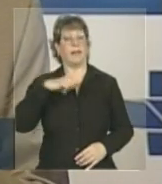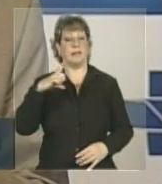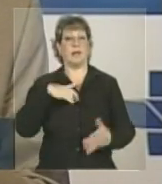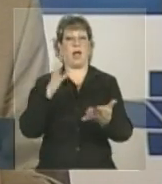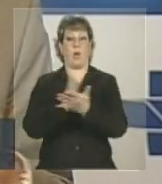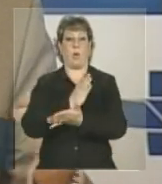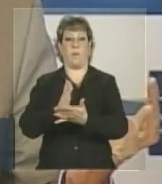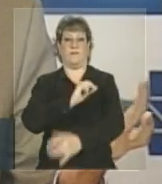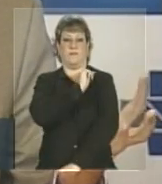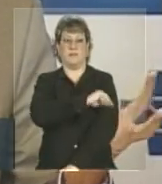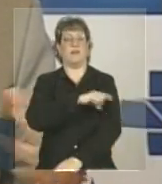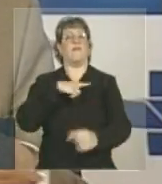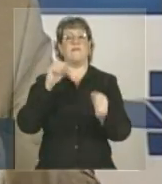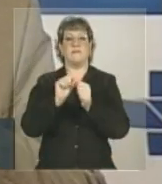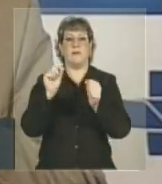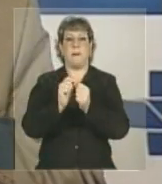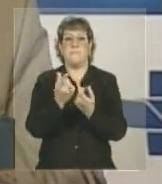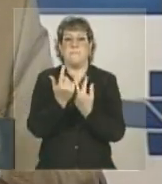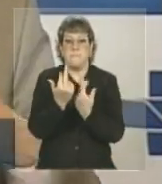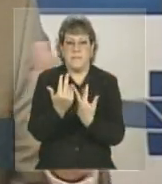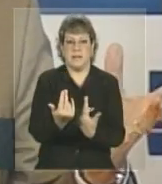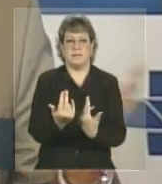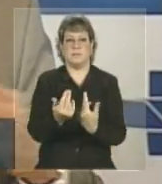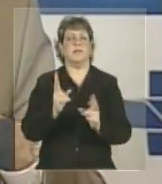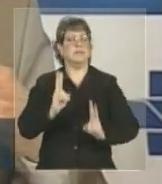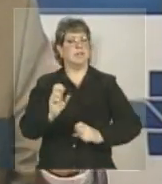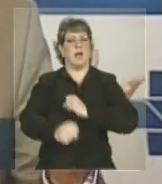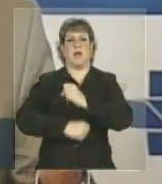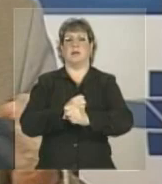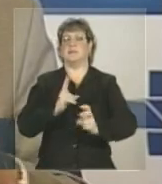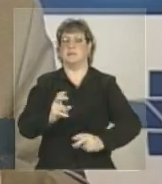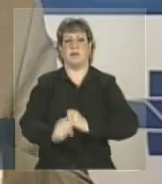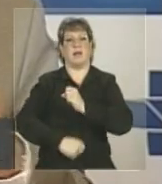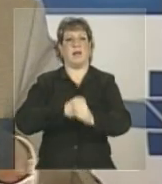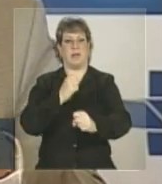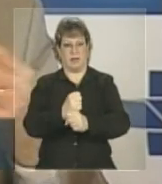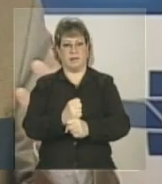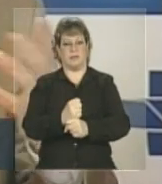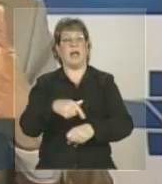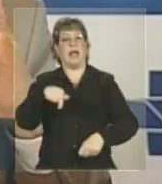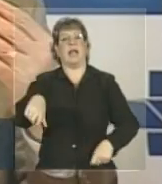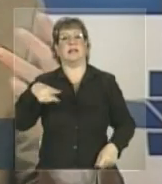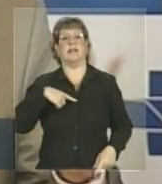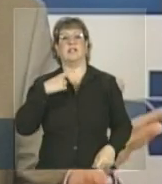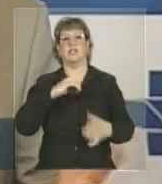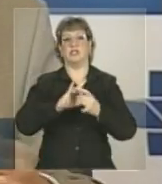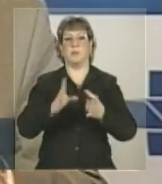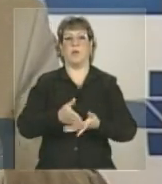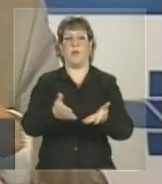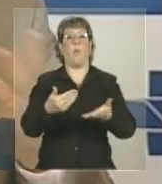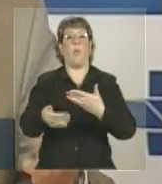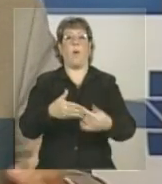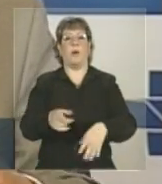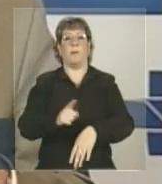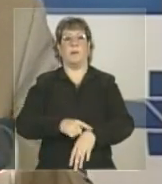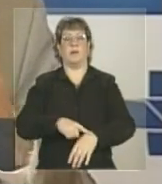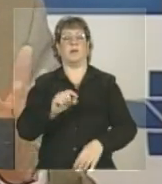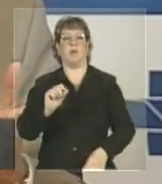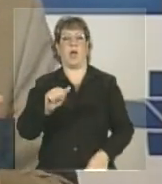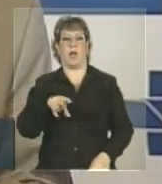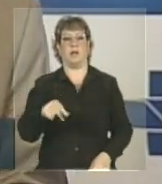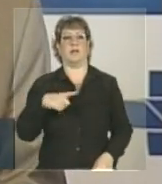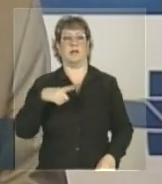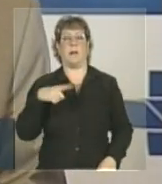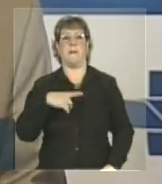vacina que é feita da mesma maneira todos os anos, a vida inteira. Ela está disponível em qualquer período do ano. A vacina de pólio, a vacina